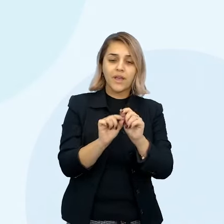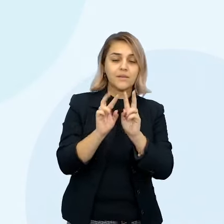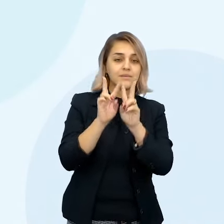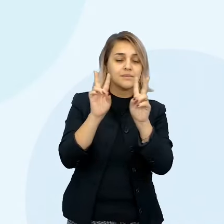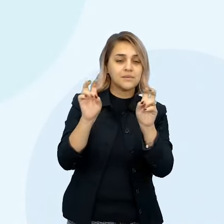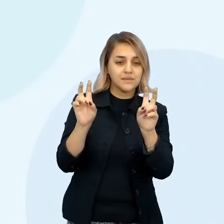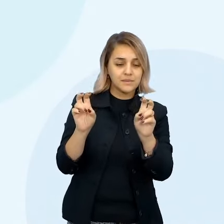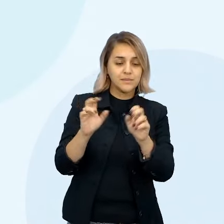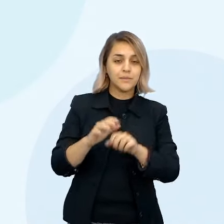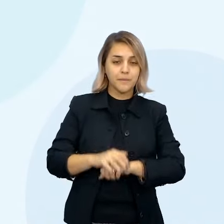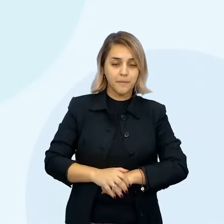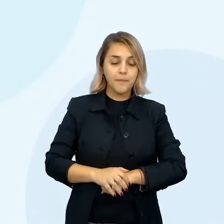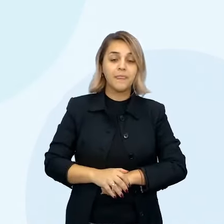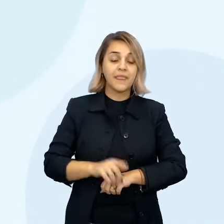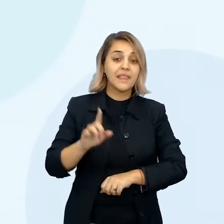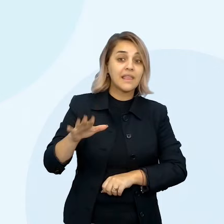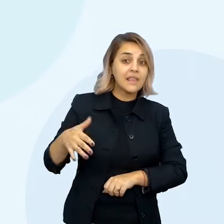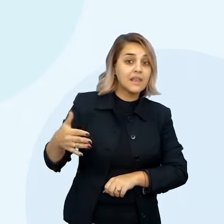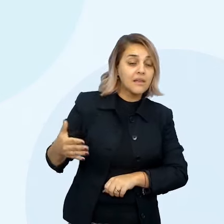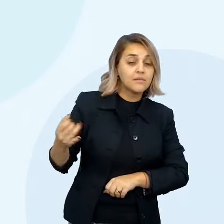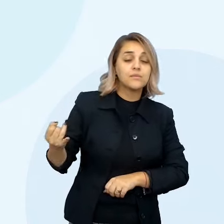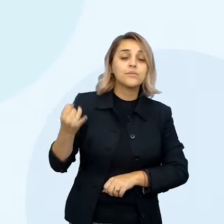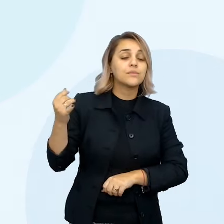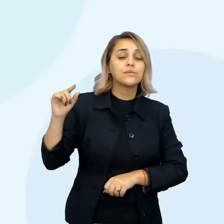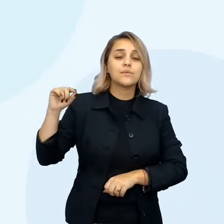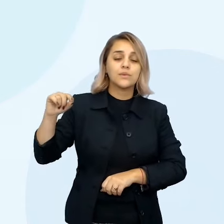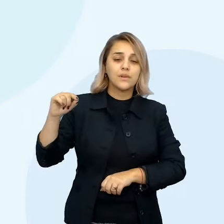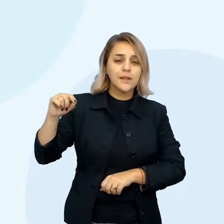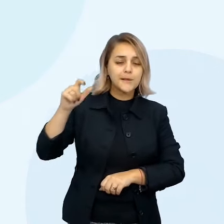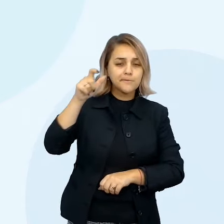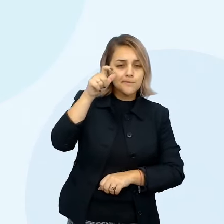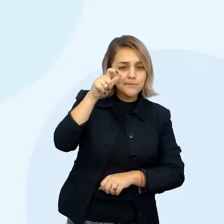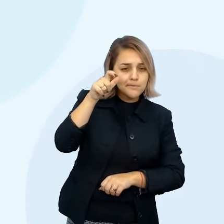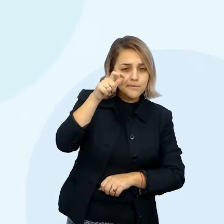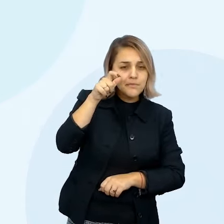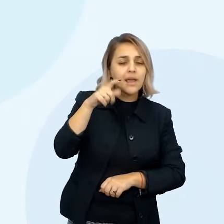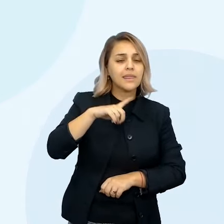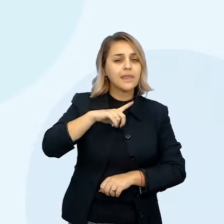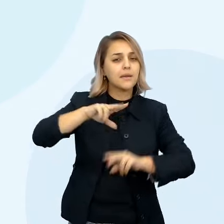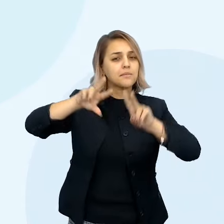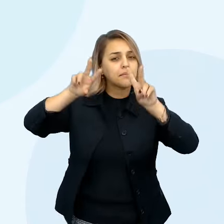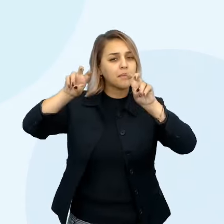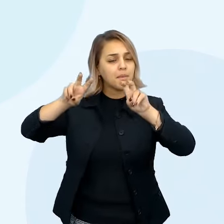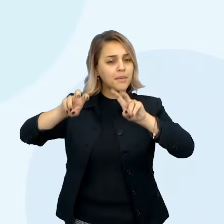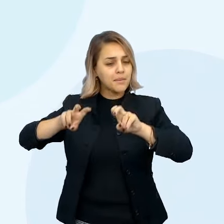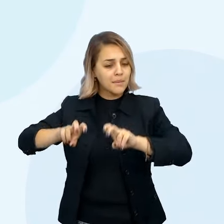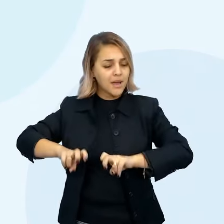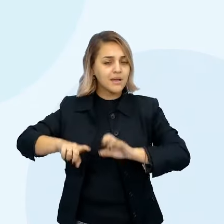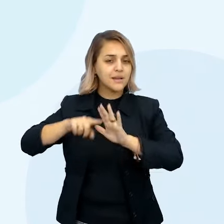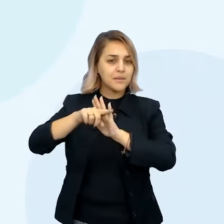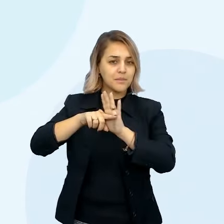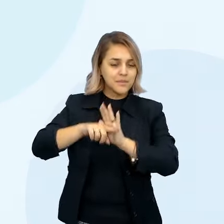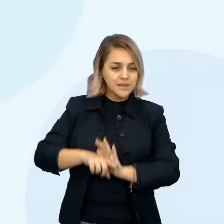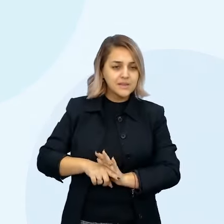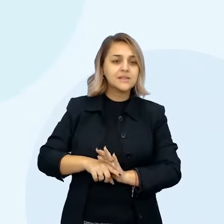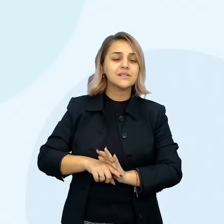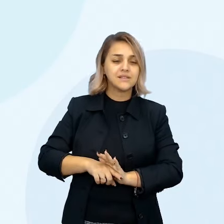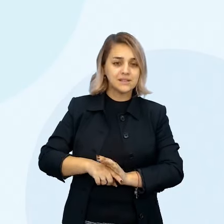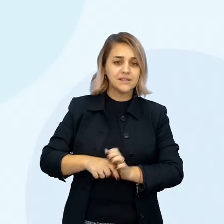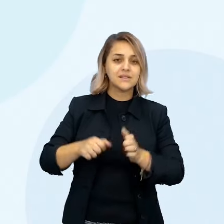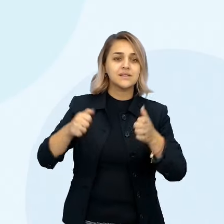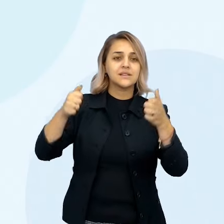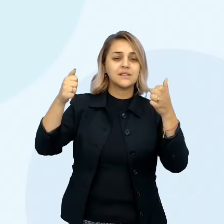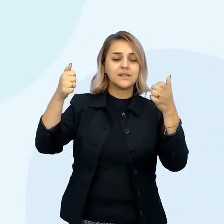aspectos. Então, é muito importante observar esses aspectos de uma pesquisa, né? A definição